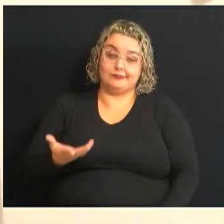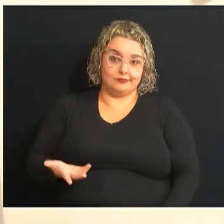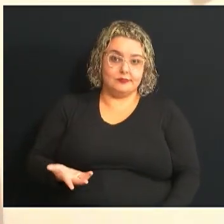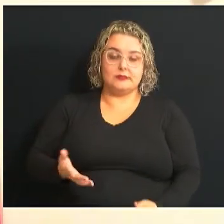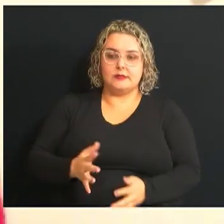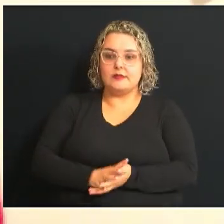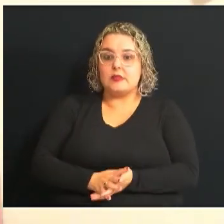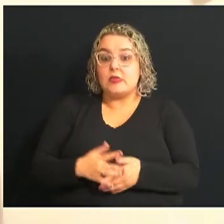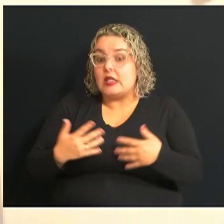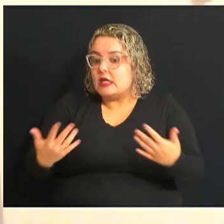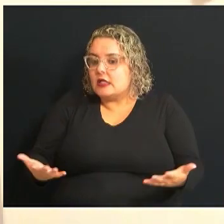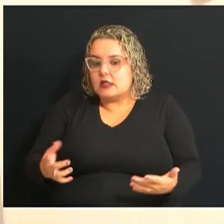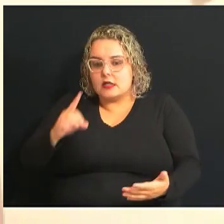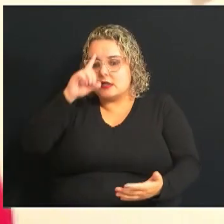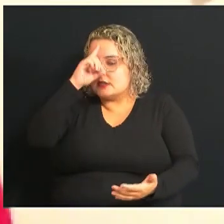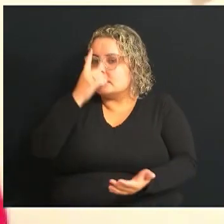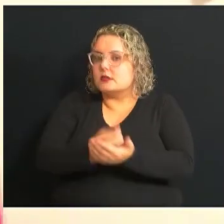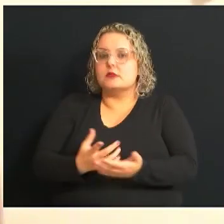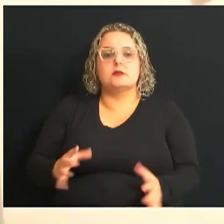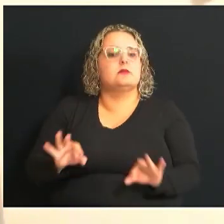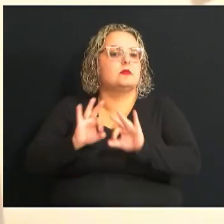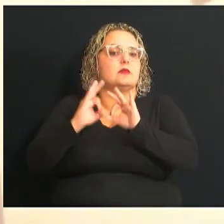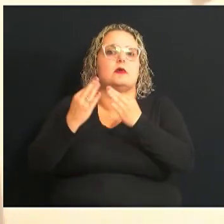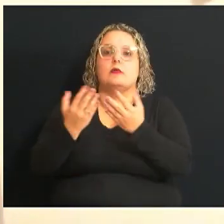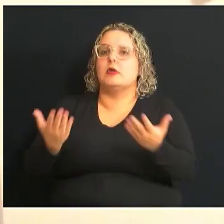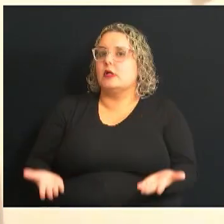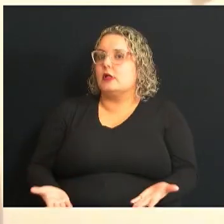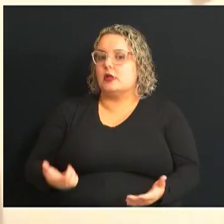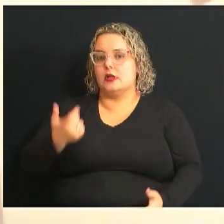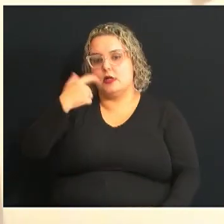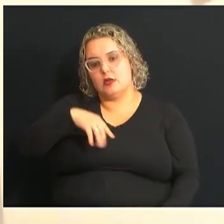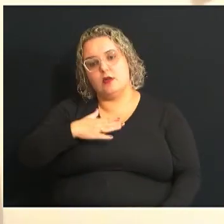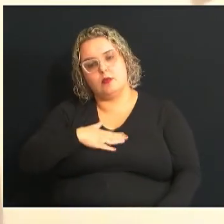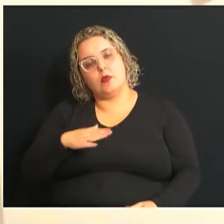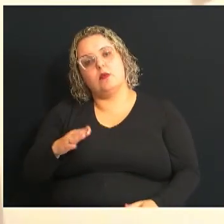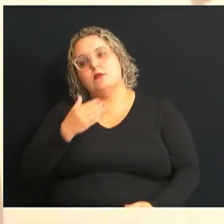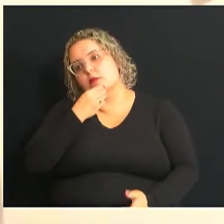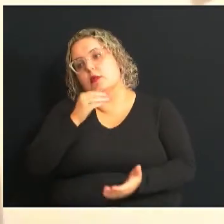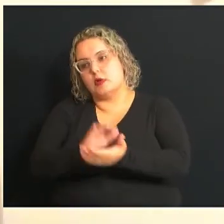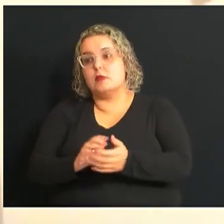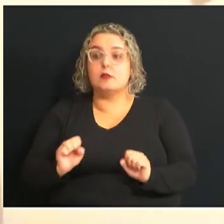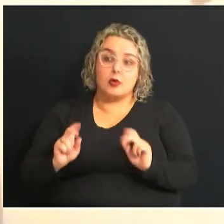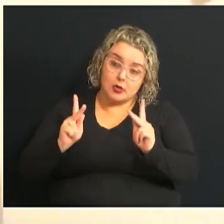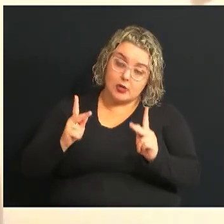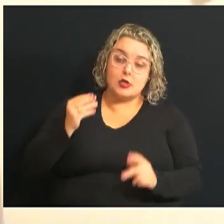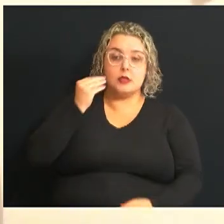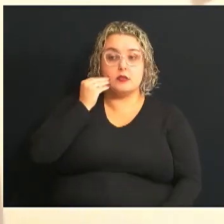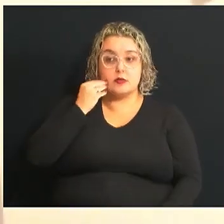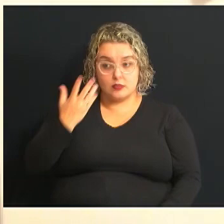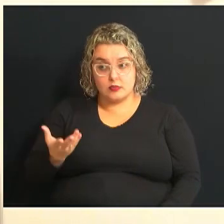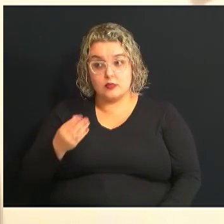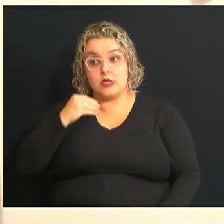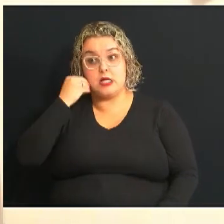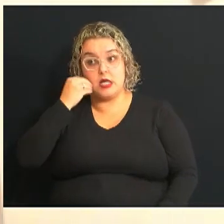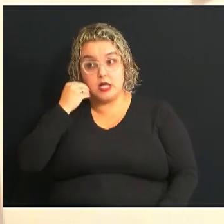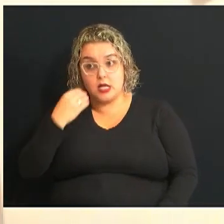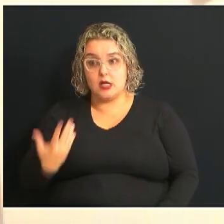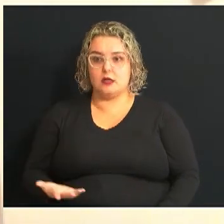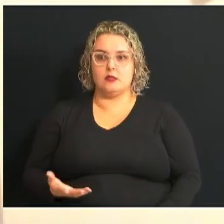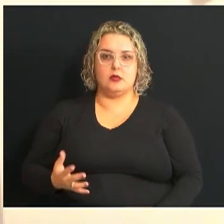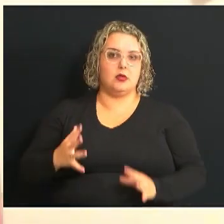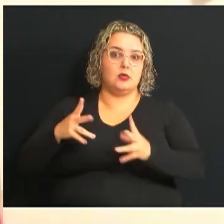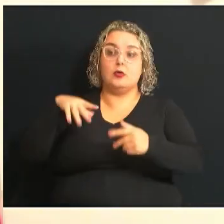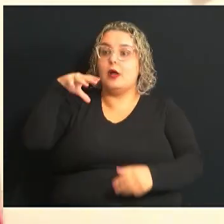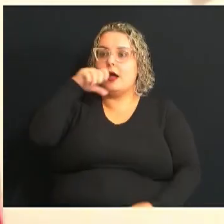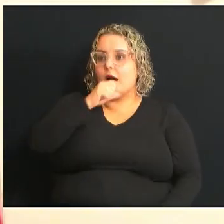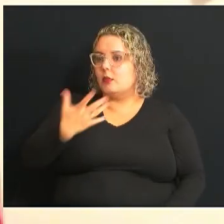aí tomamos essa decisão em família, eu e meu marido, falamos, então vamos tentar viver essa experiência, e foi tudo muito rápido, no